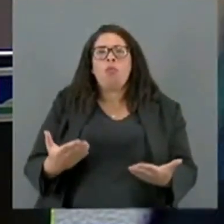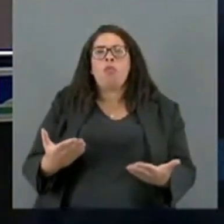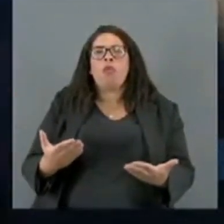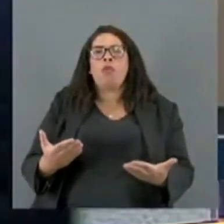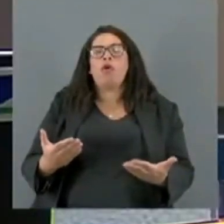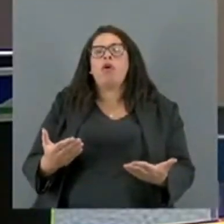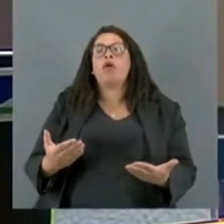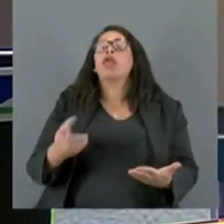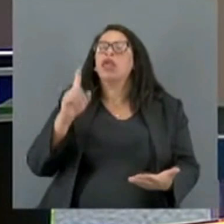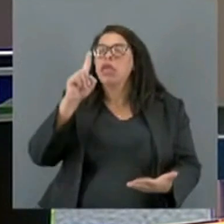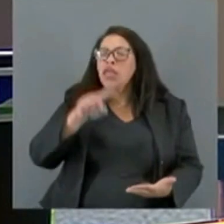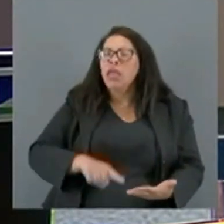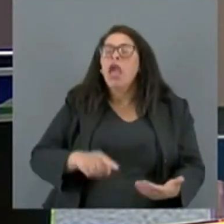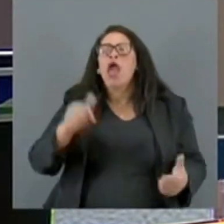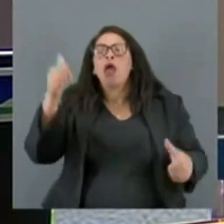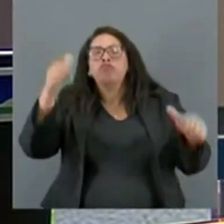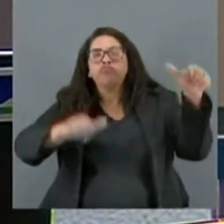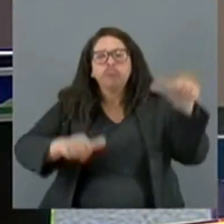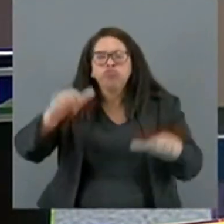denominada sabatina.